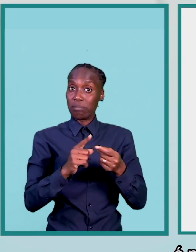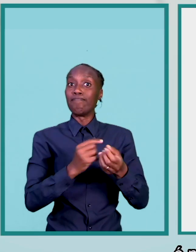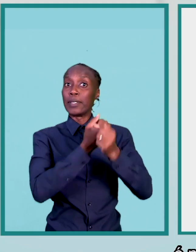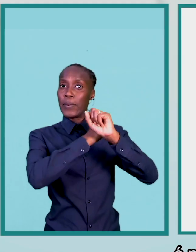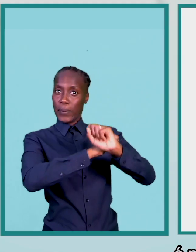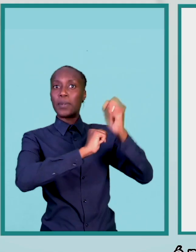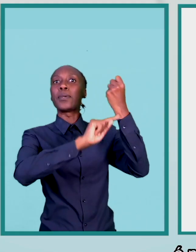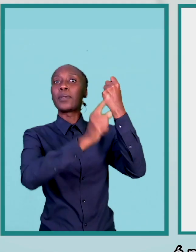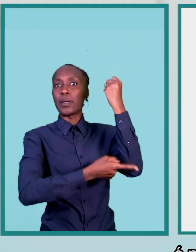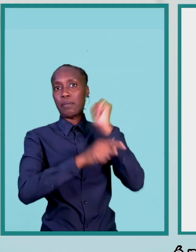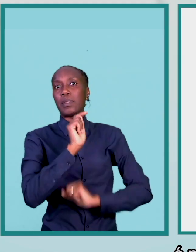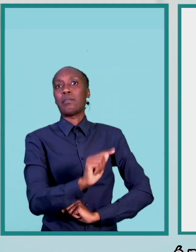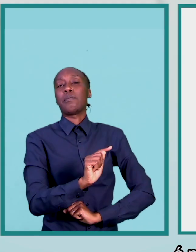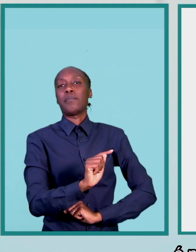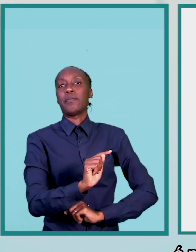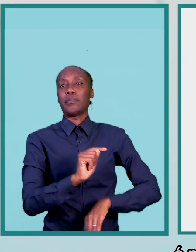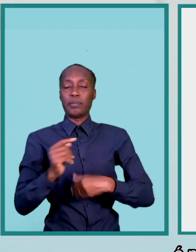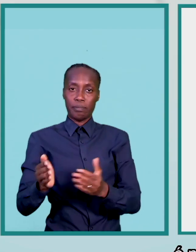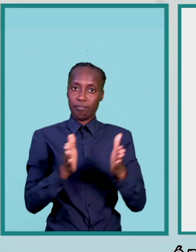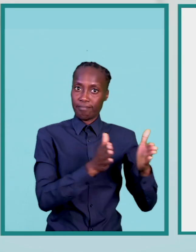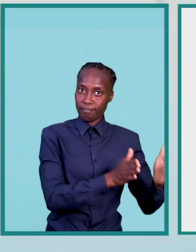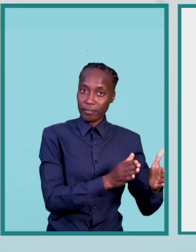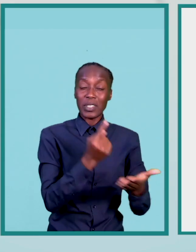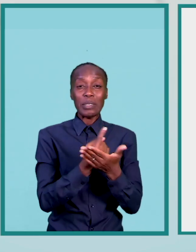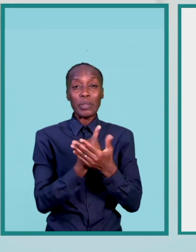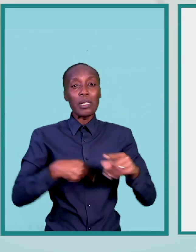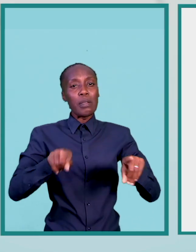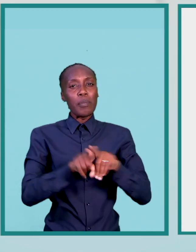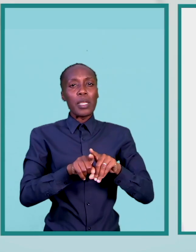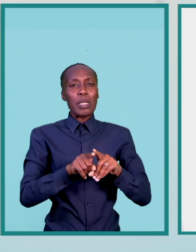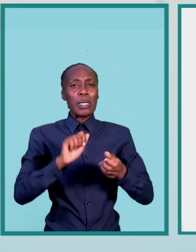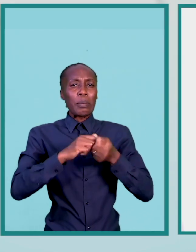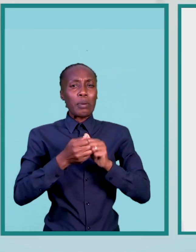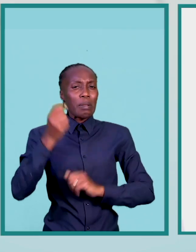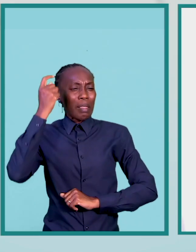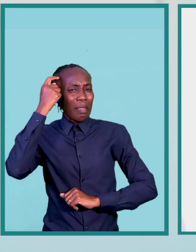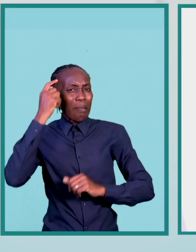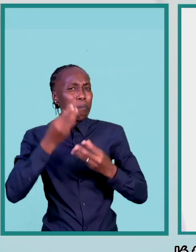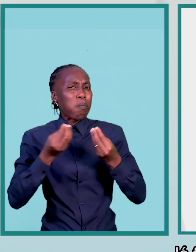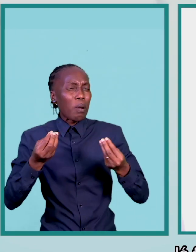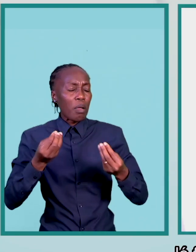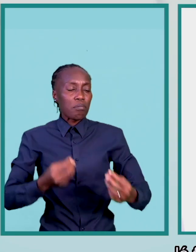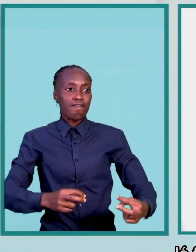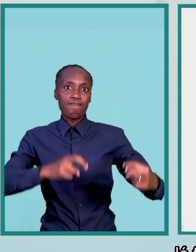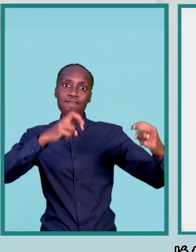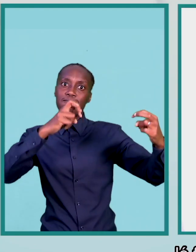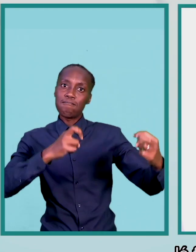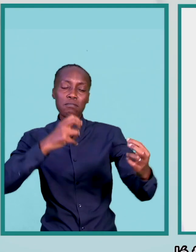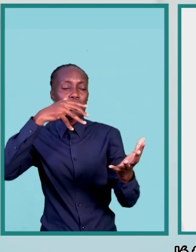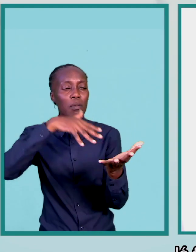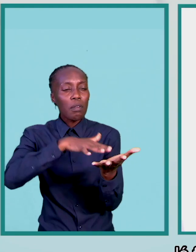necessário mesmo que tenha um acompanhamento psicológico, porque isso acaba afetando, já falamos